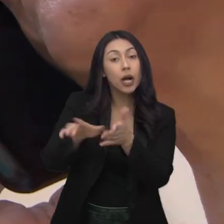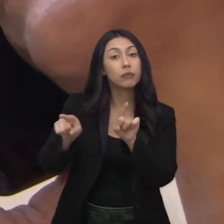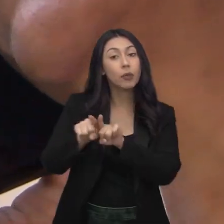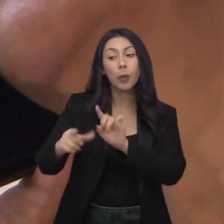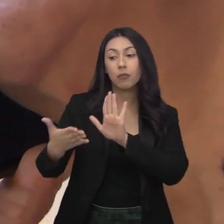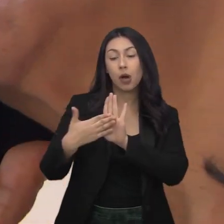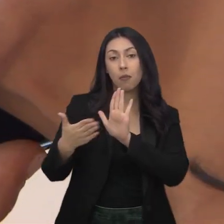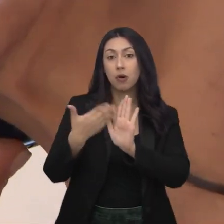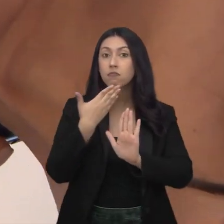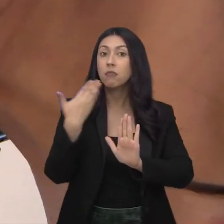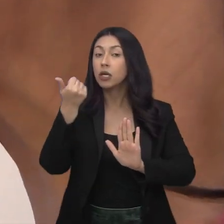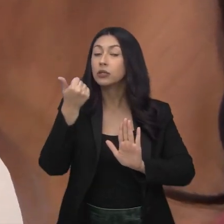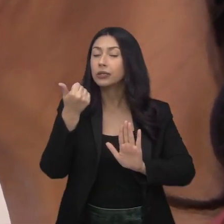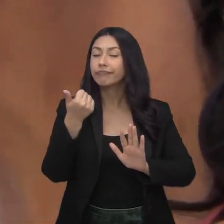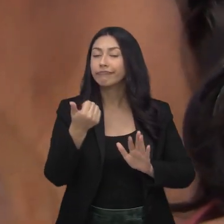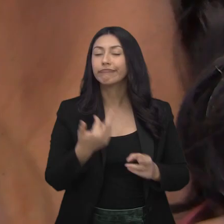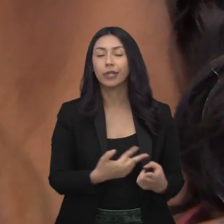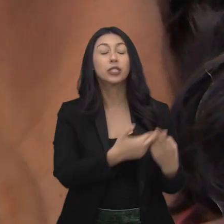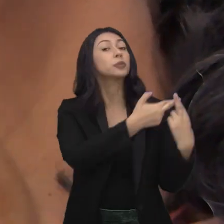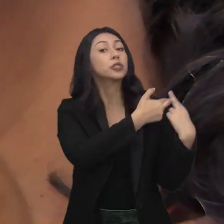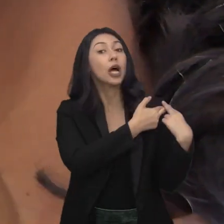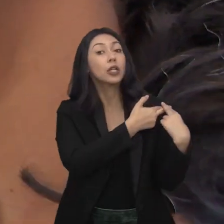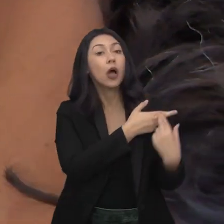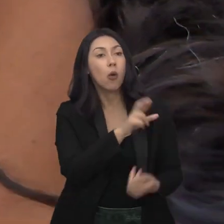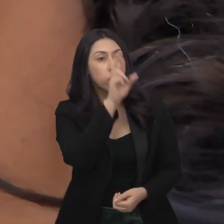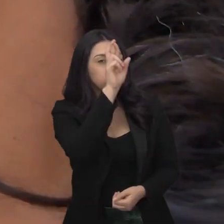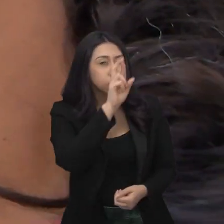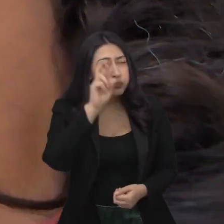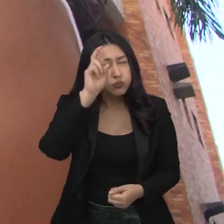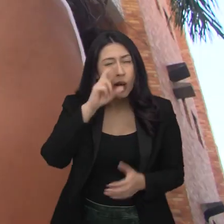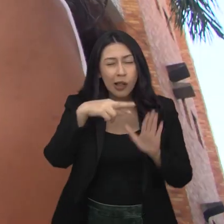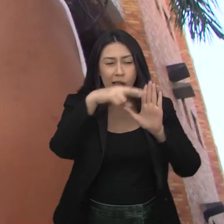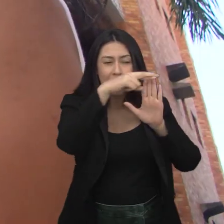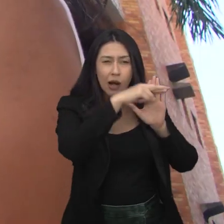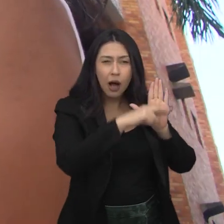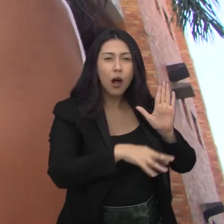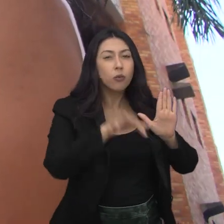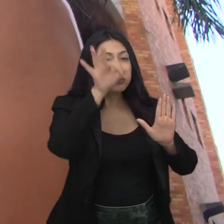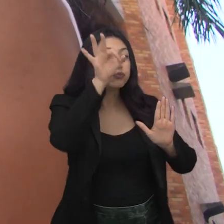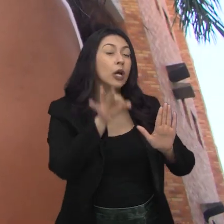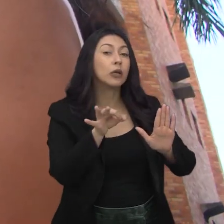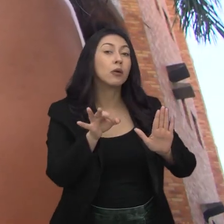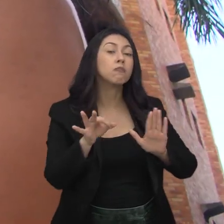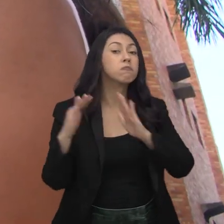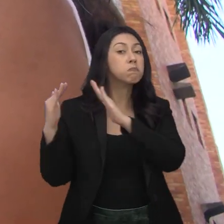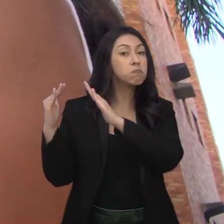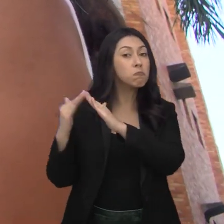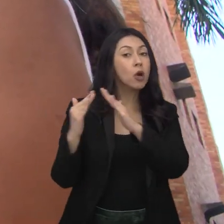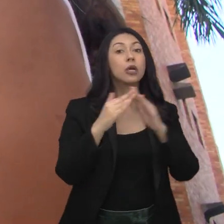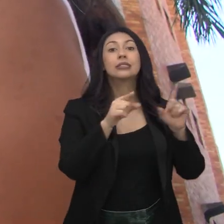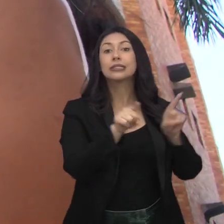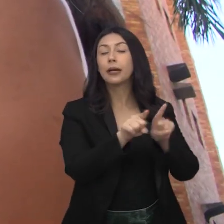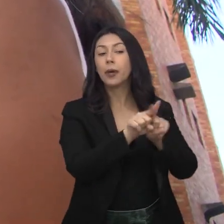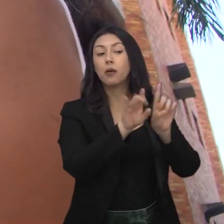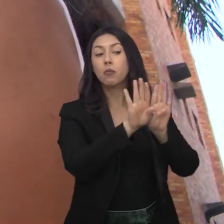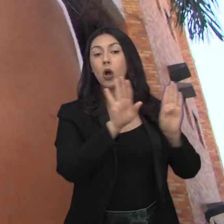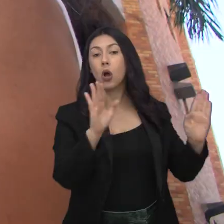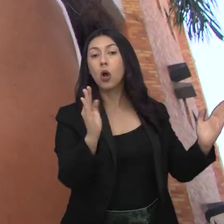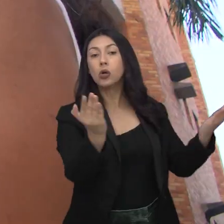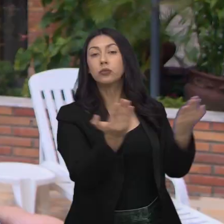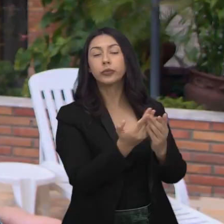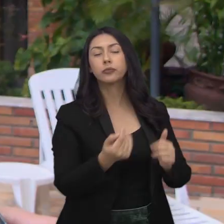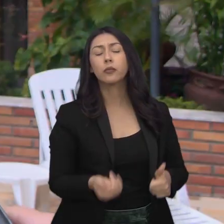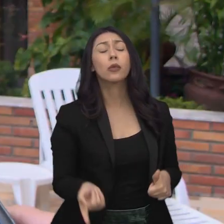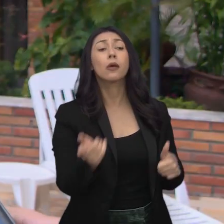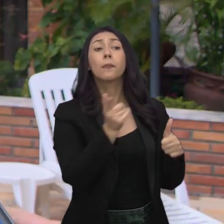melhorias. Também é função dele fiscalizar se as regras estipuladas estão sendo cumpridas, tanto pelos moradores quanto pelo